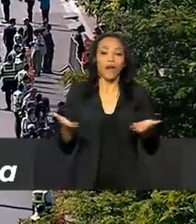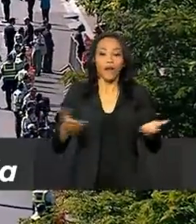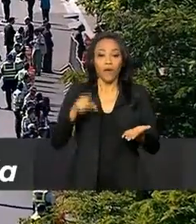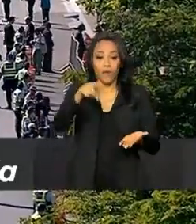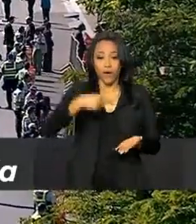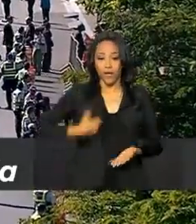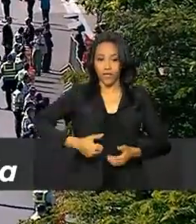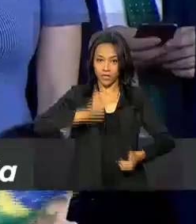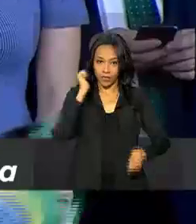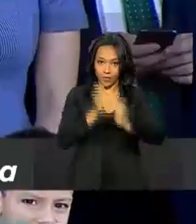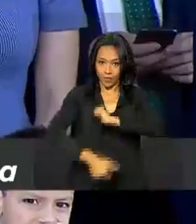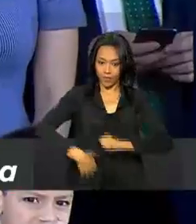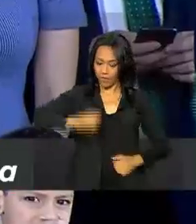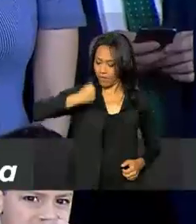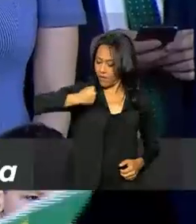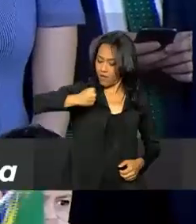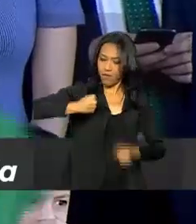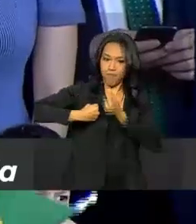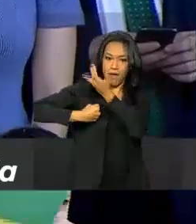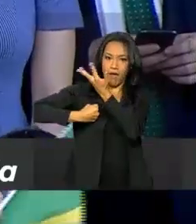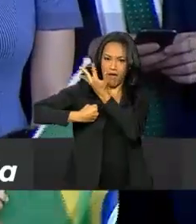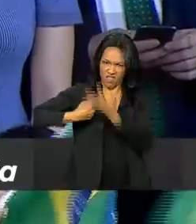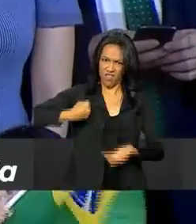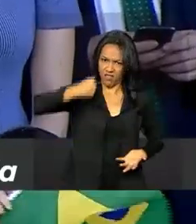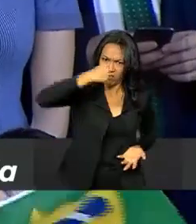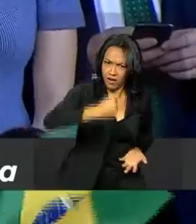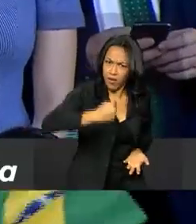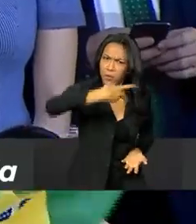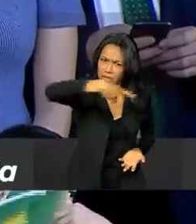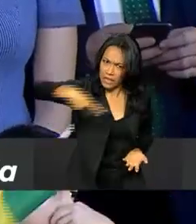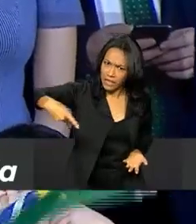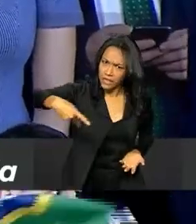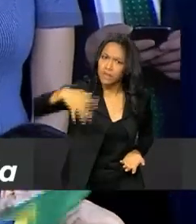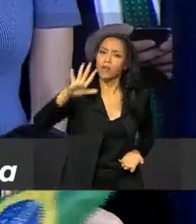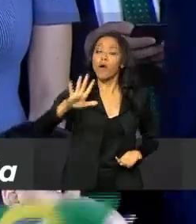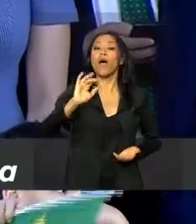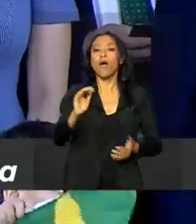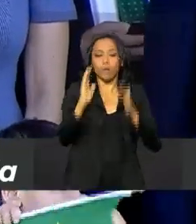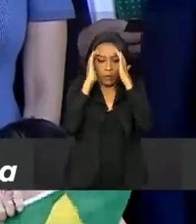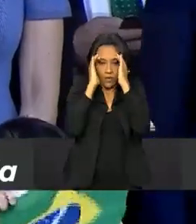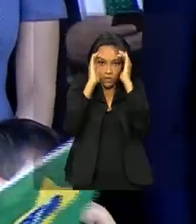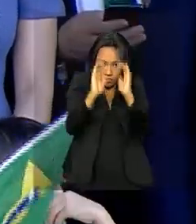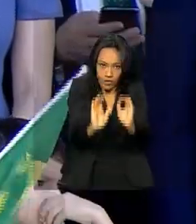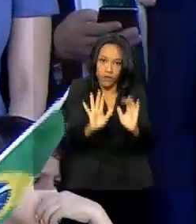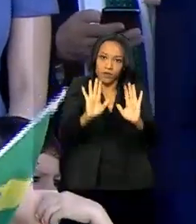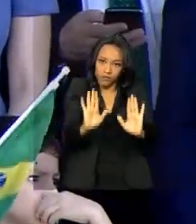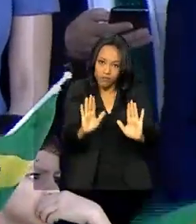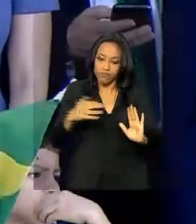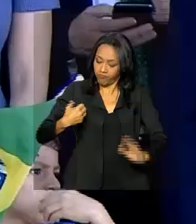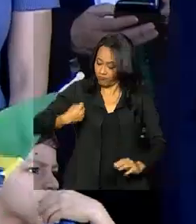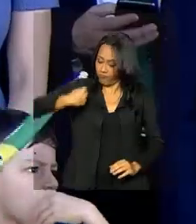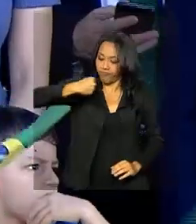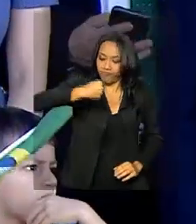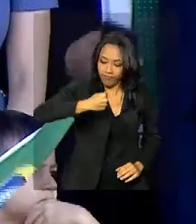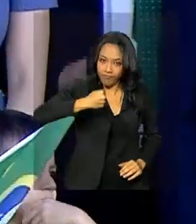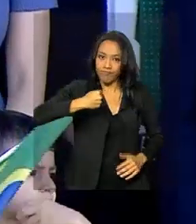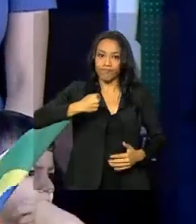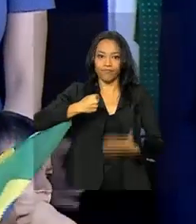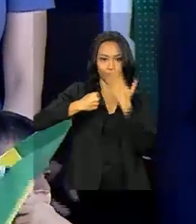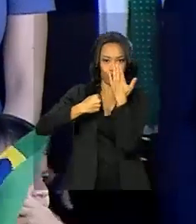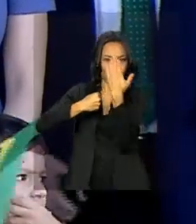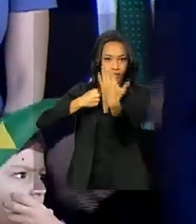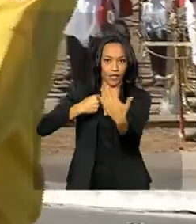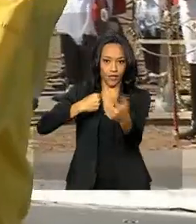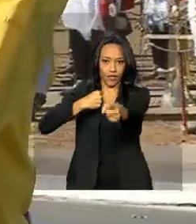vai entregar ao presidente, Coronel Demutti. Ele faz uma referência, né? A referência ao presidente com a chama. O